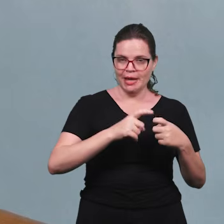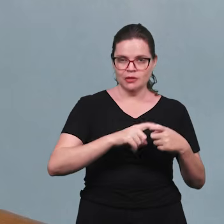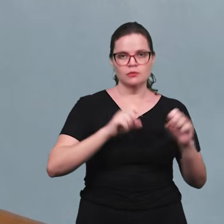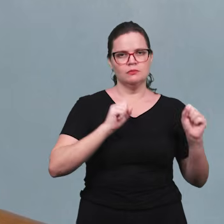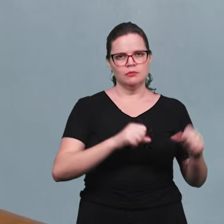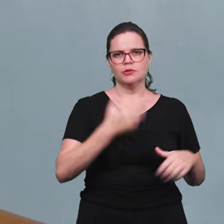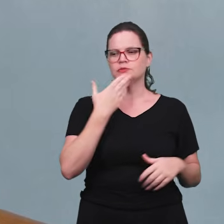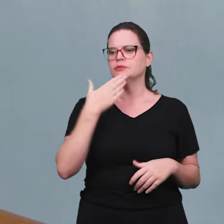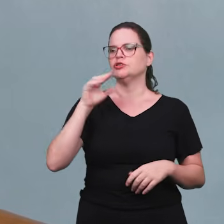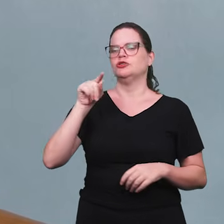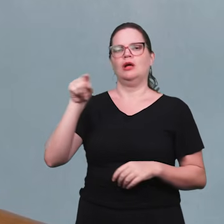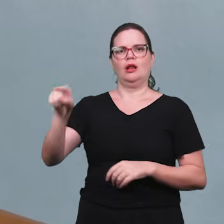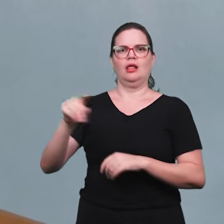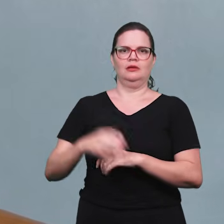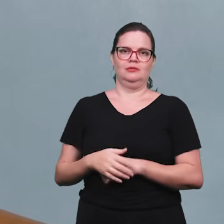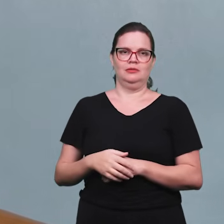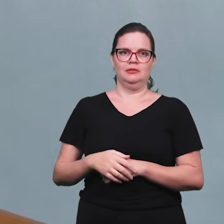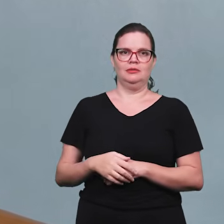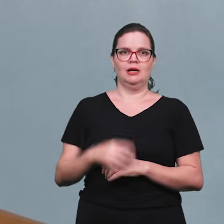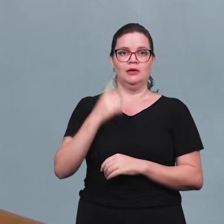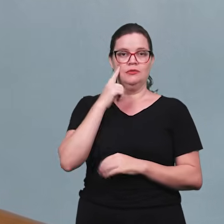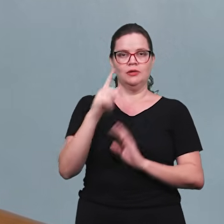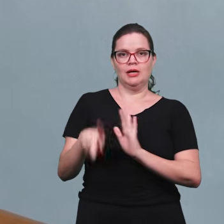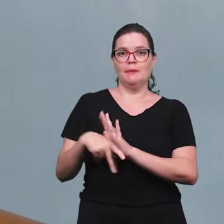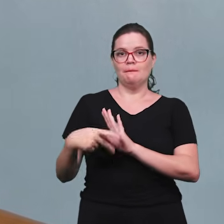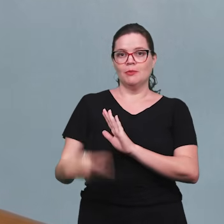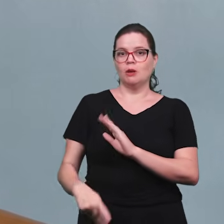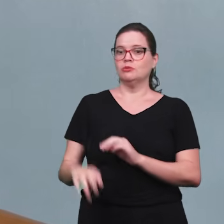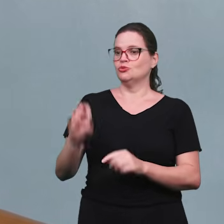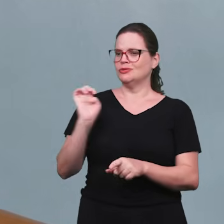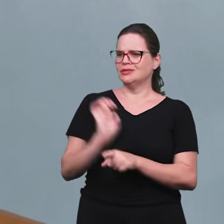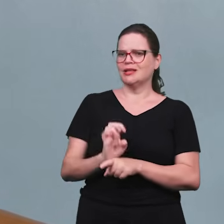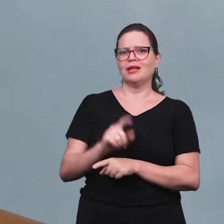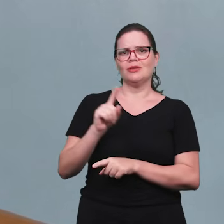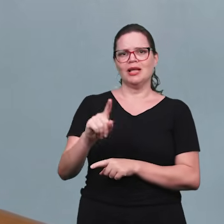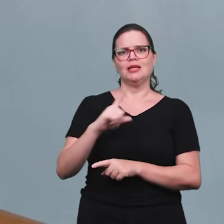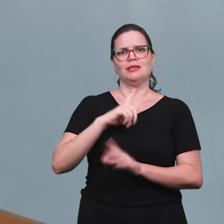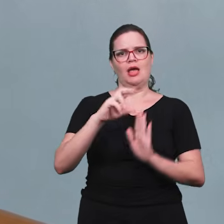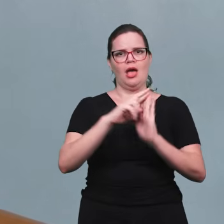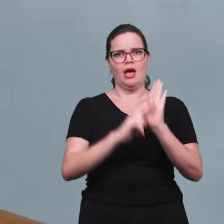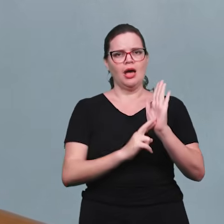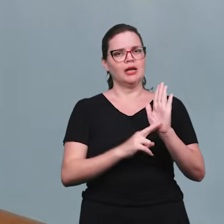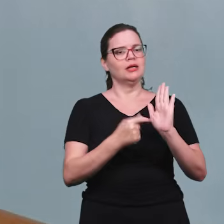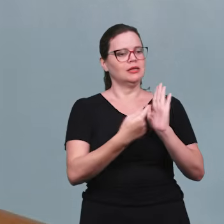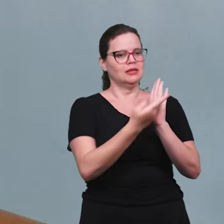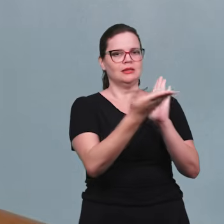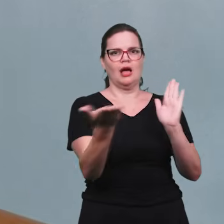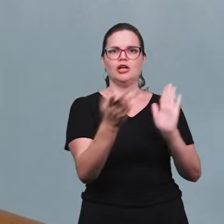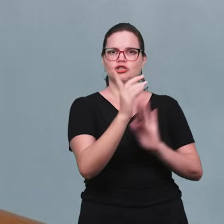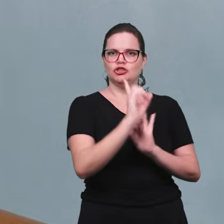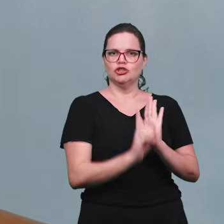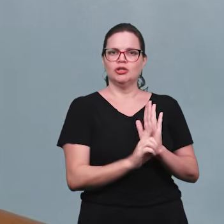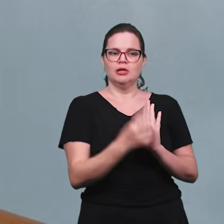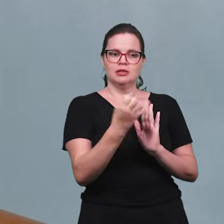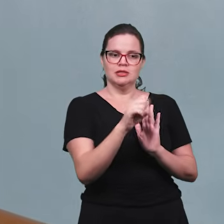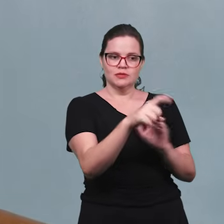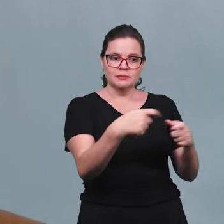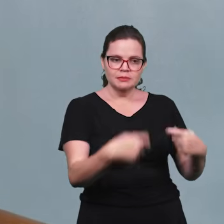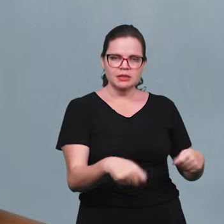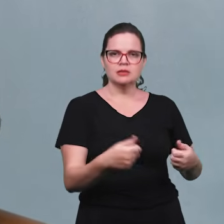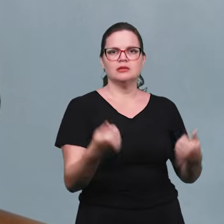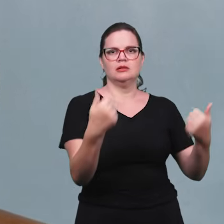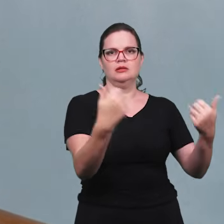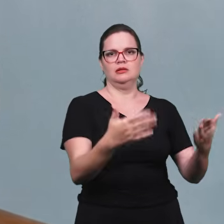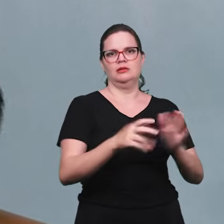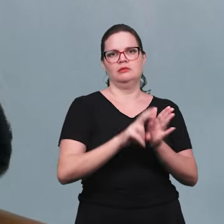entrada na unidade de saúde, que isso é remetido à regulação do Estado, que a regulação, ela providencia aquele